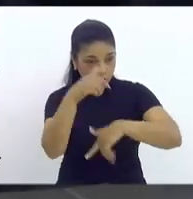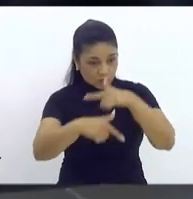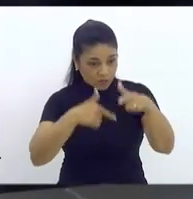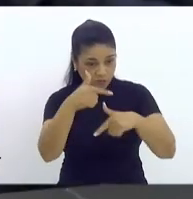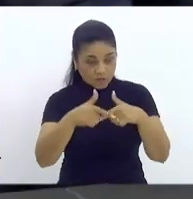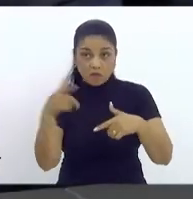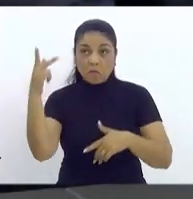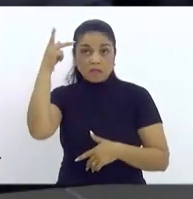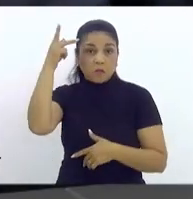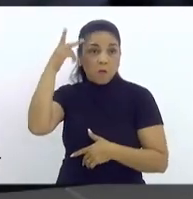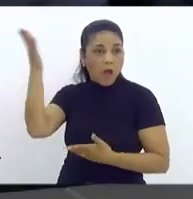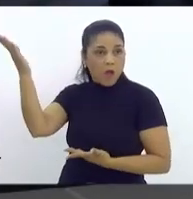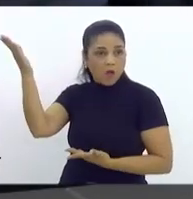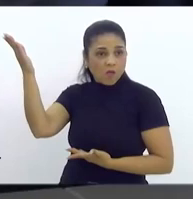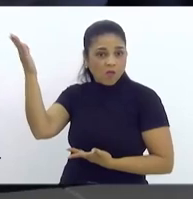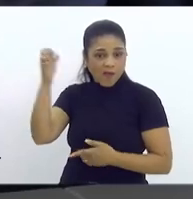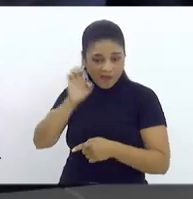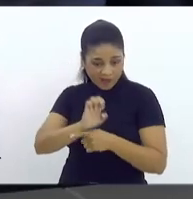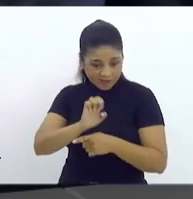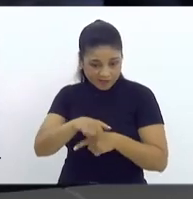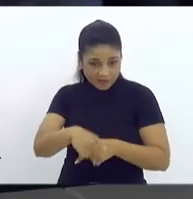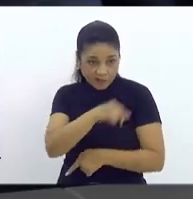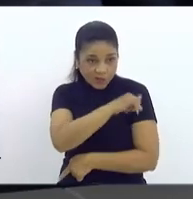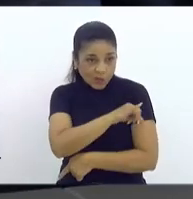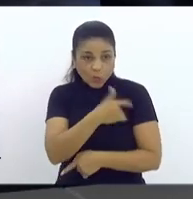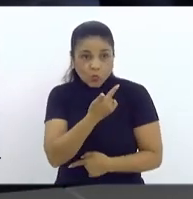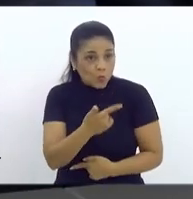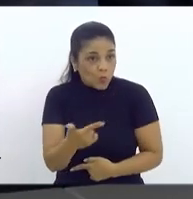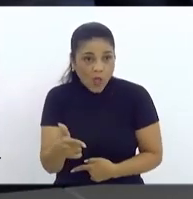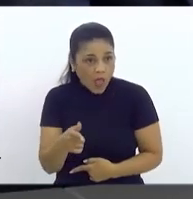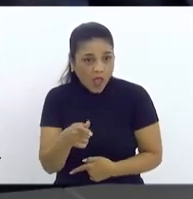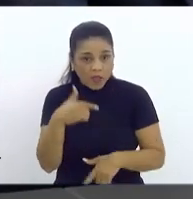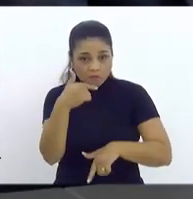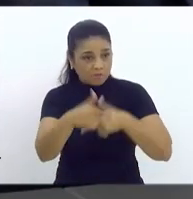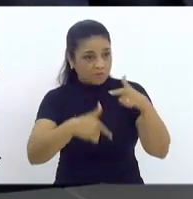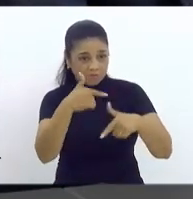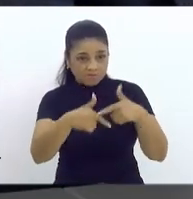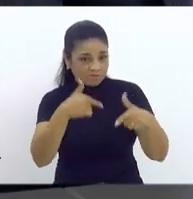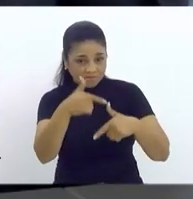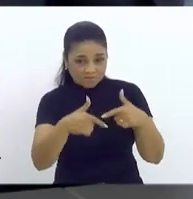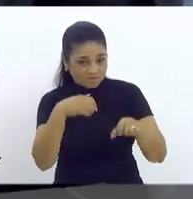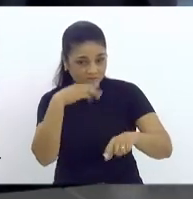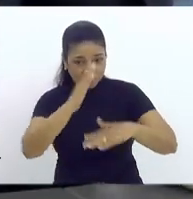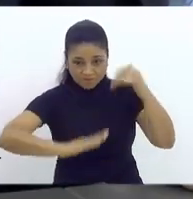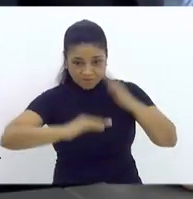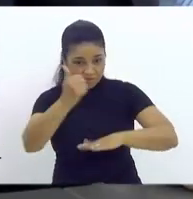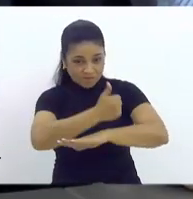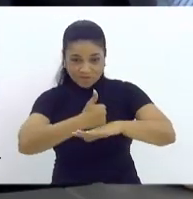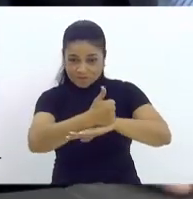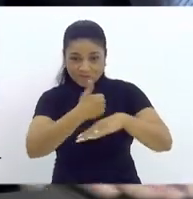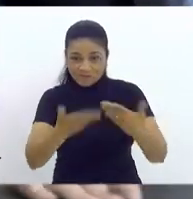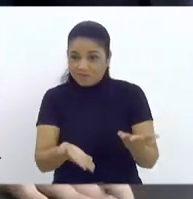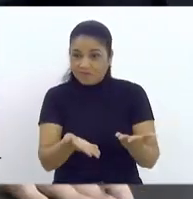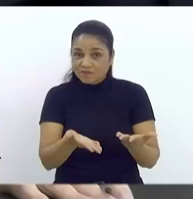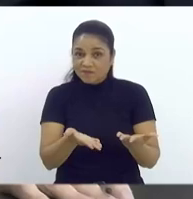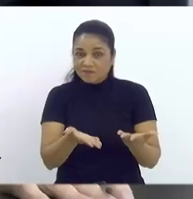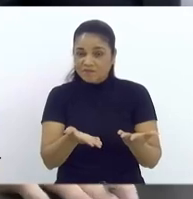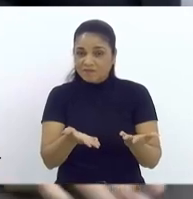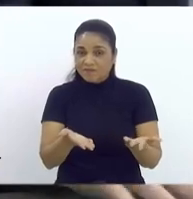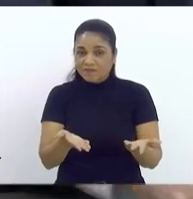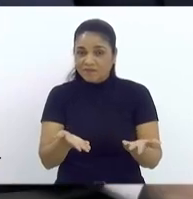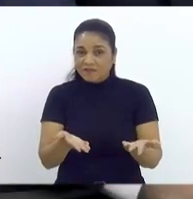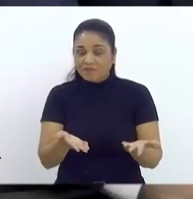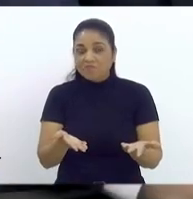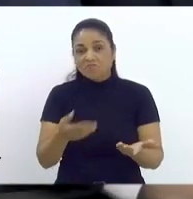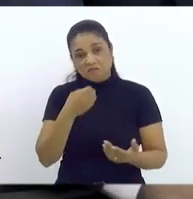para São Paulo. Não deixaram de estar aqui produzindo para que a gente possa estar bem alimentado, não ter obesos, né? Porque eu acho que deve ter